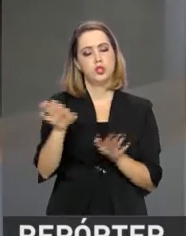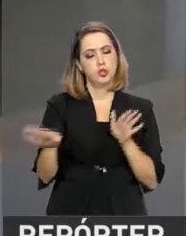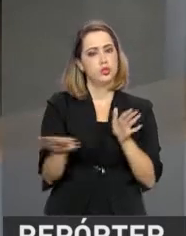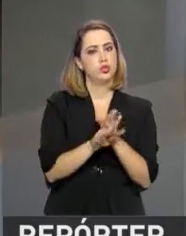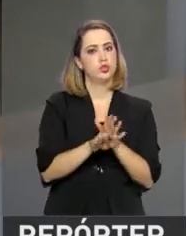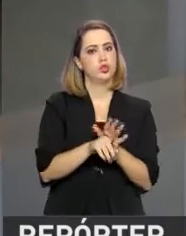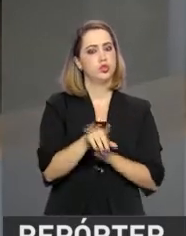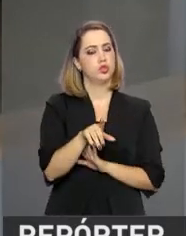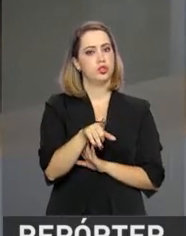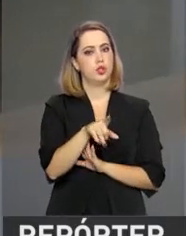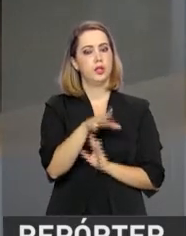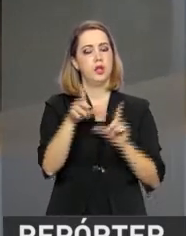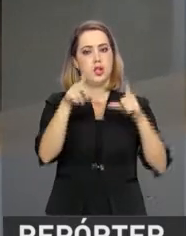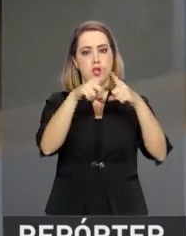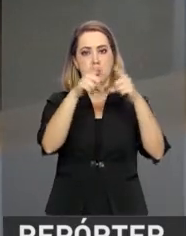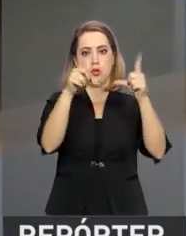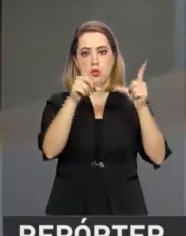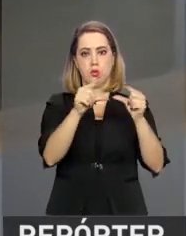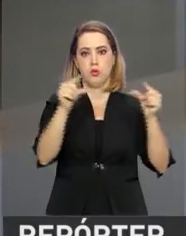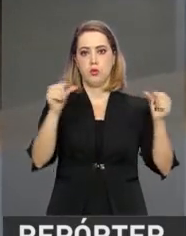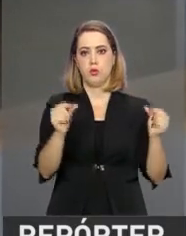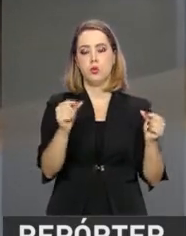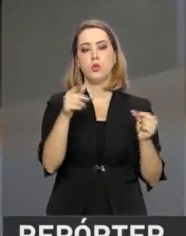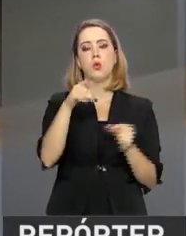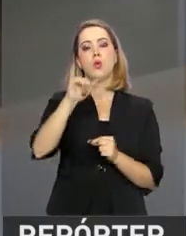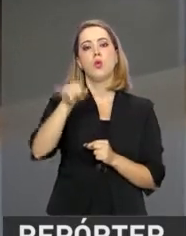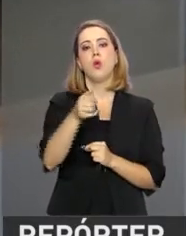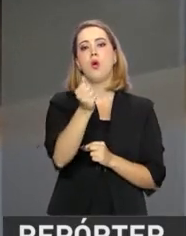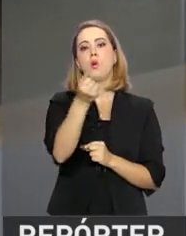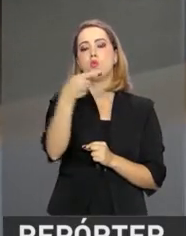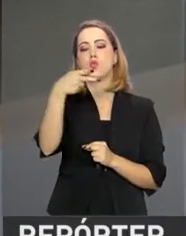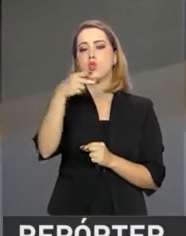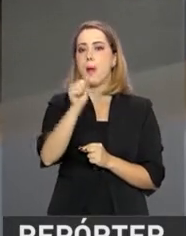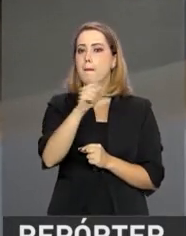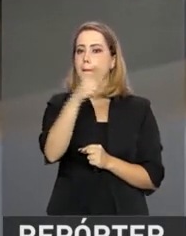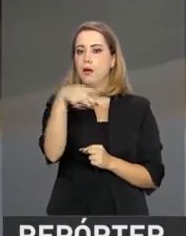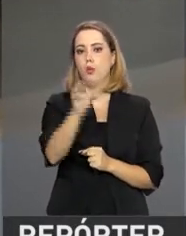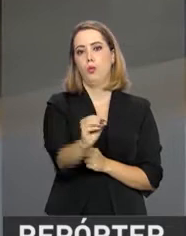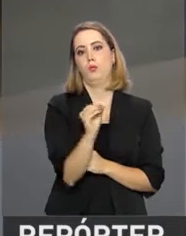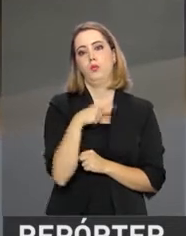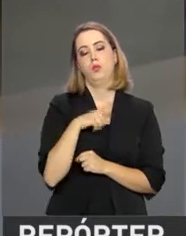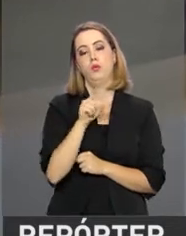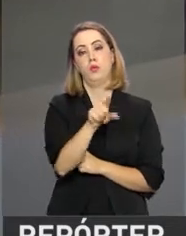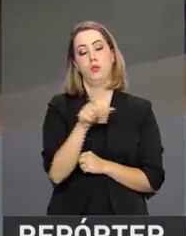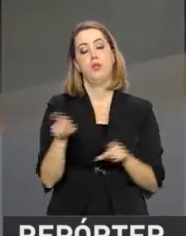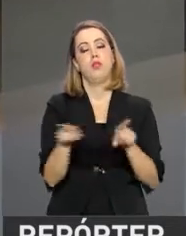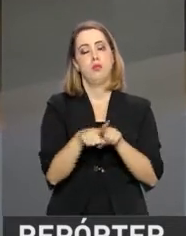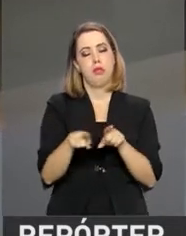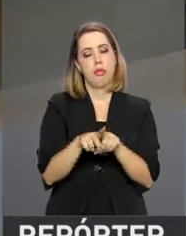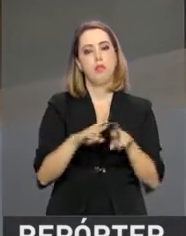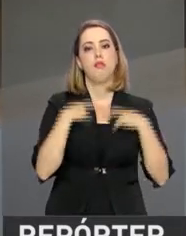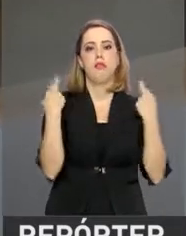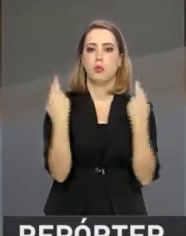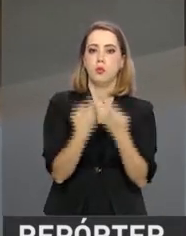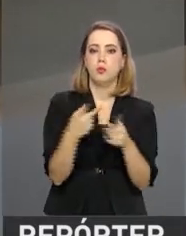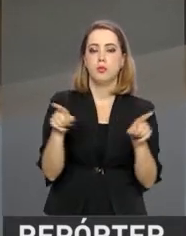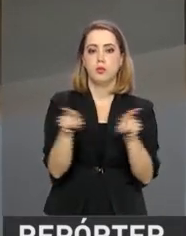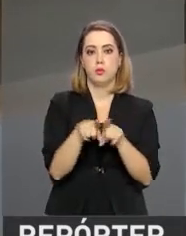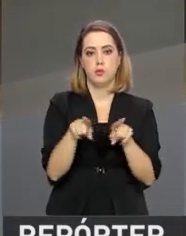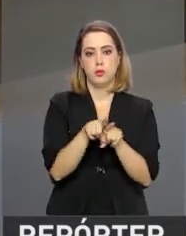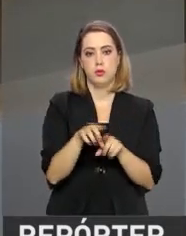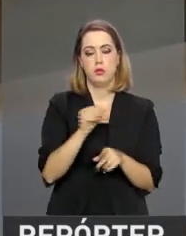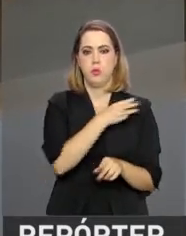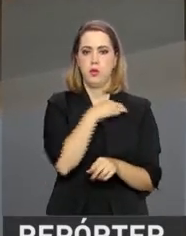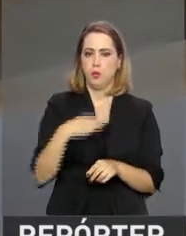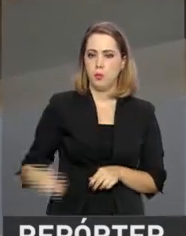na agenda estão confirmados encontros com o imperador akihito eo primeiro ministro tinham zoabi além de uma reunião